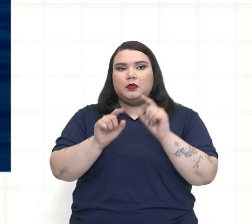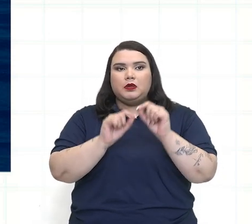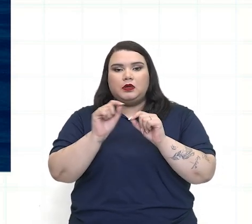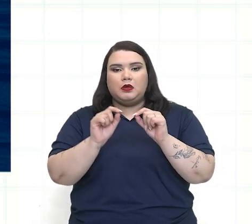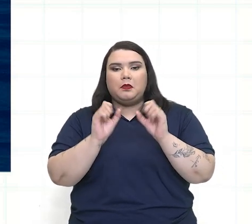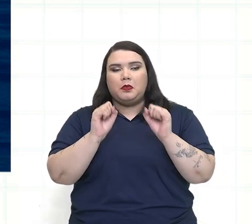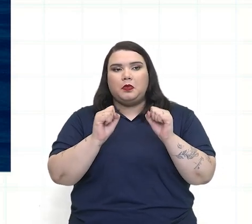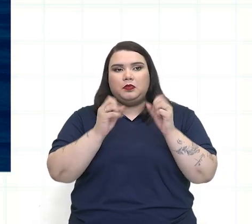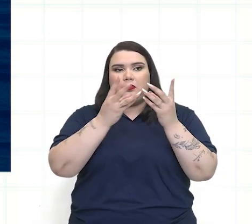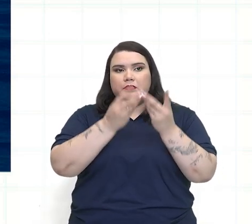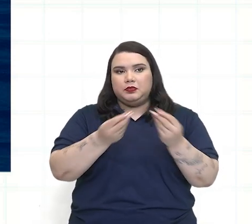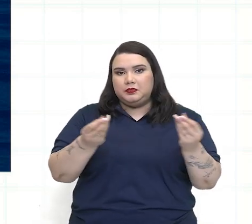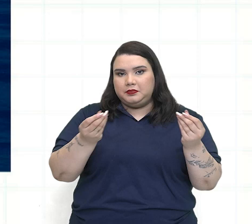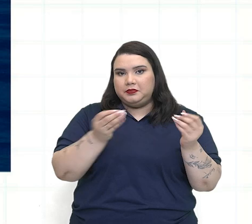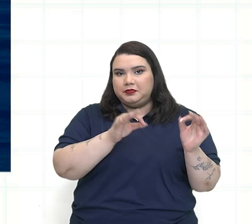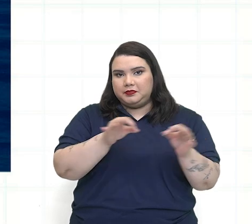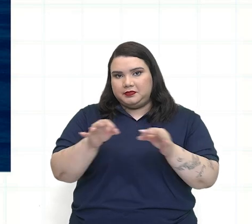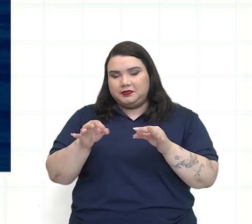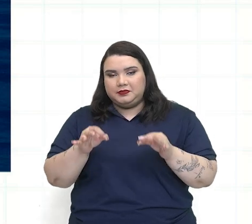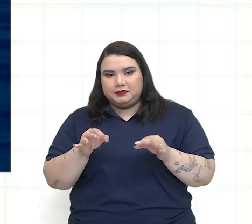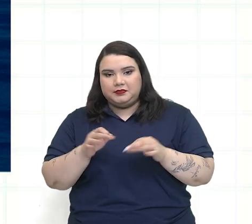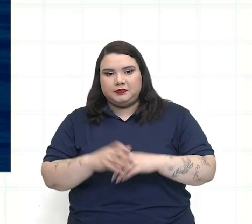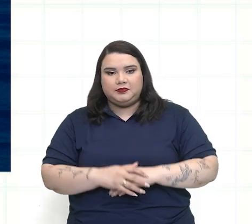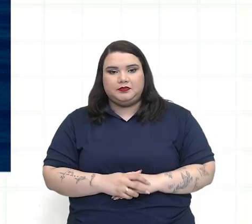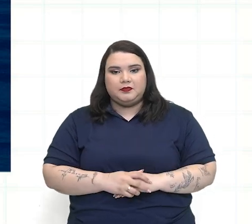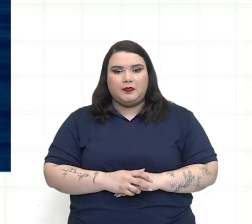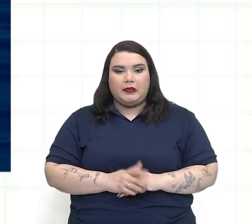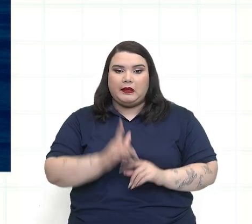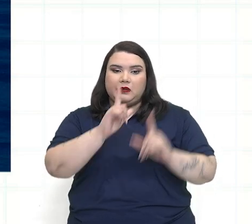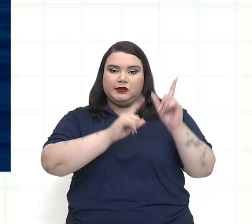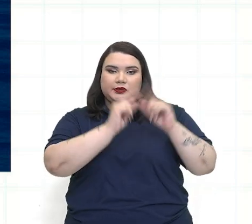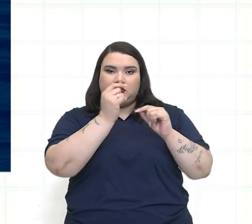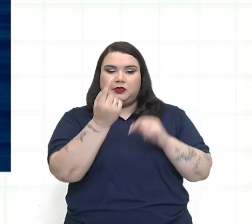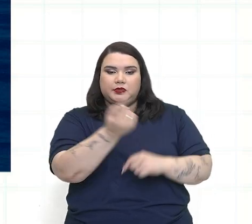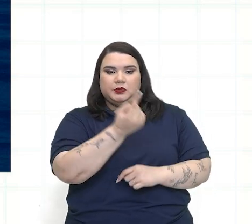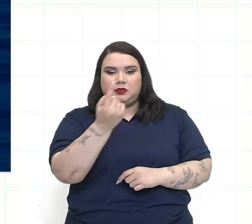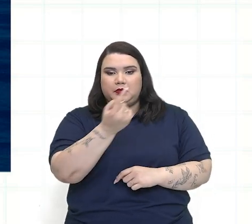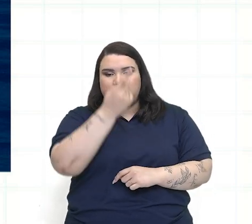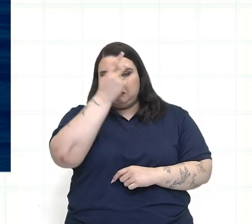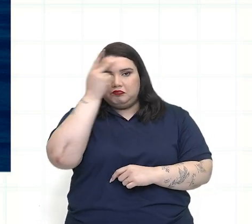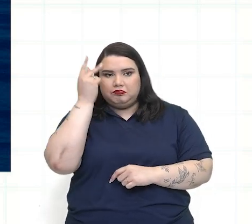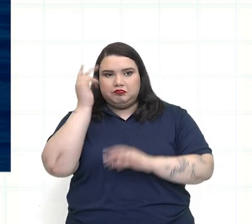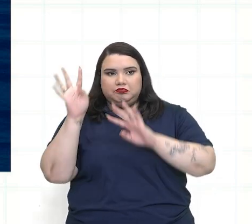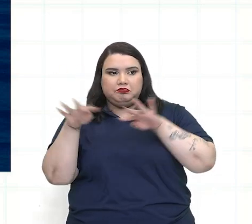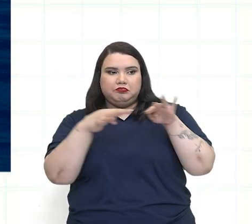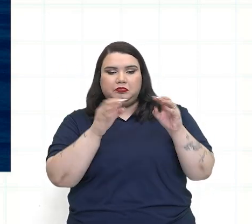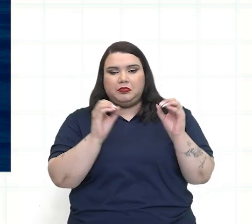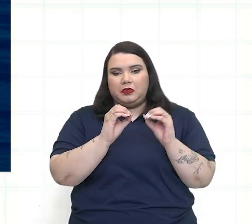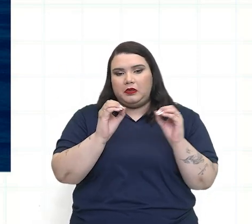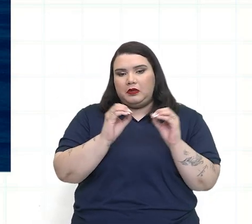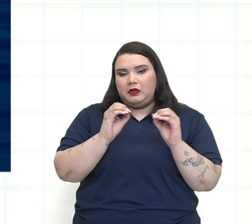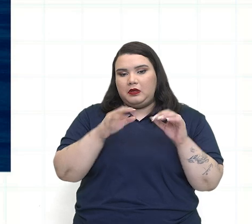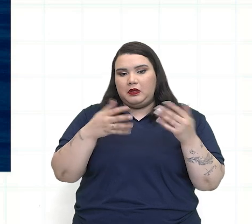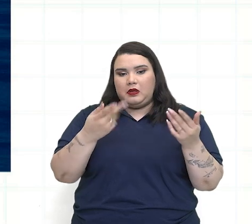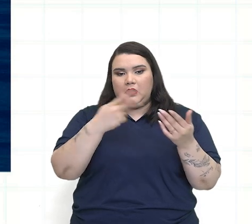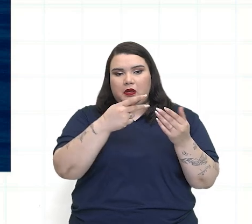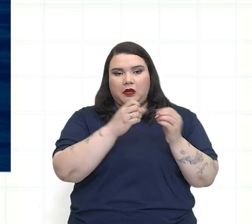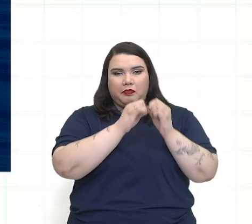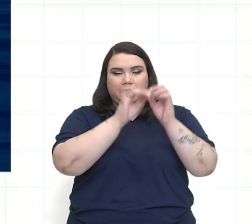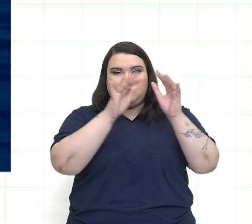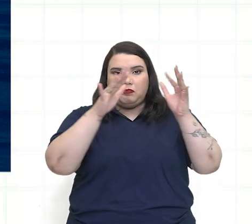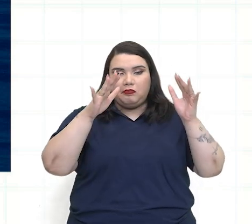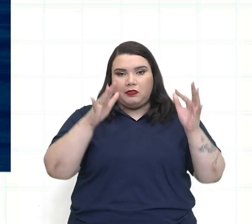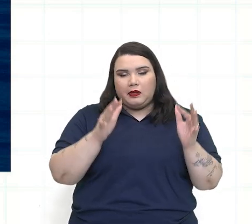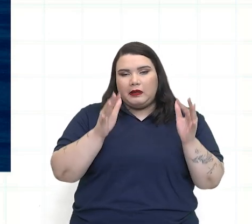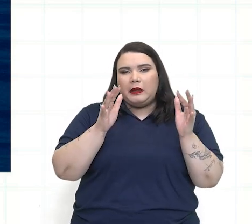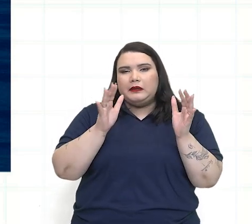deixam de existir, não é verdade? Era uma estrela sozinha, que ninguém olhava para ela. E toda a luz que ela tinha cabia